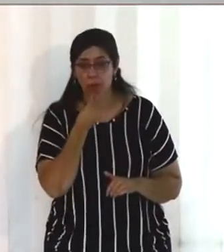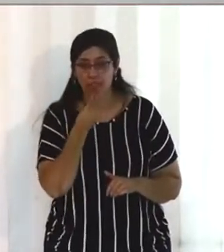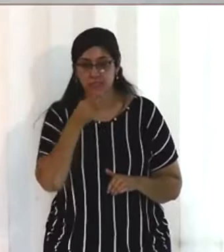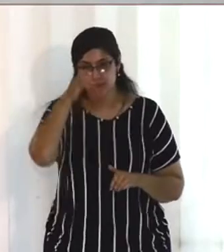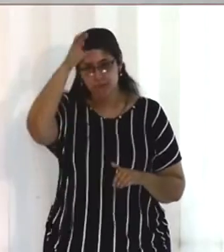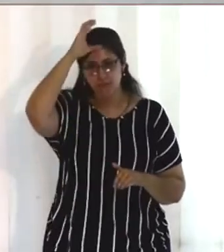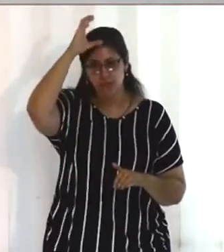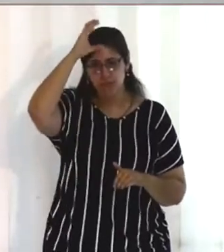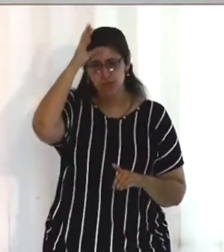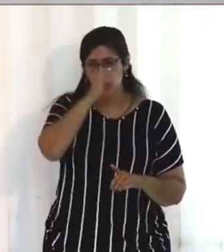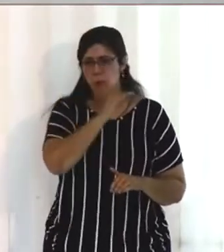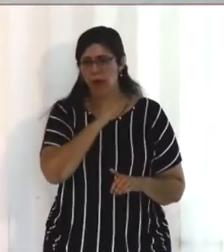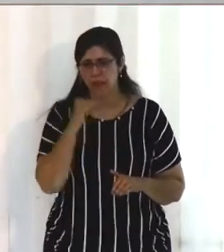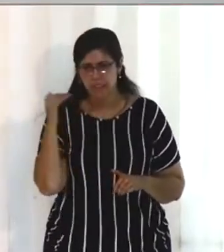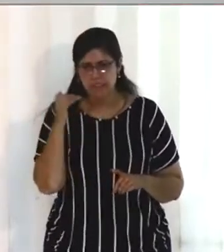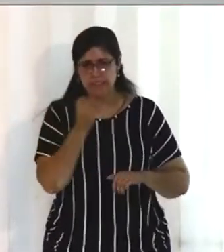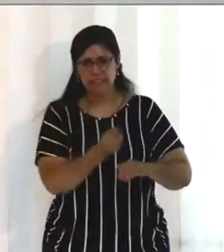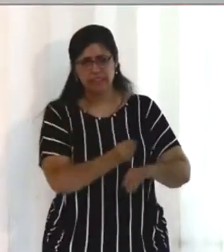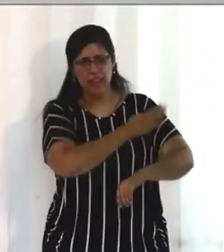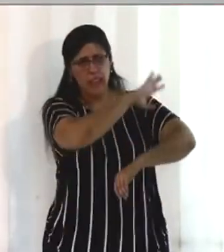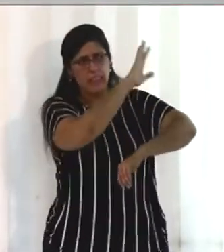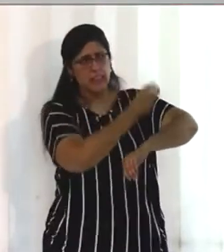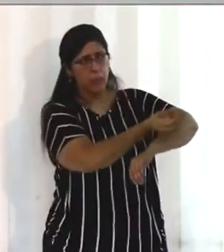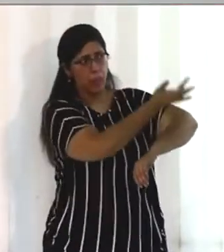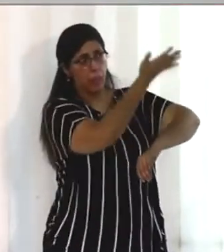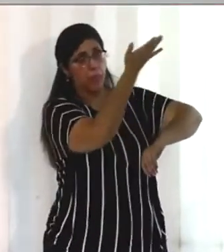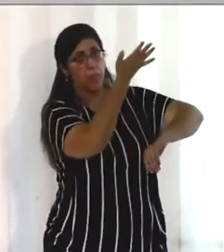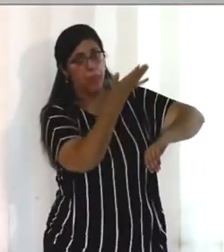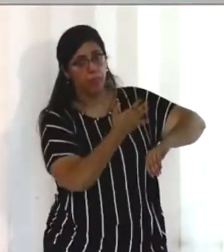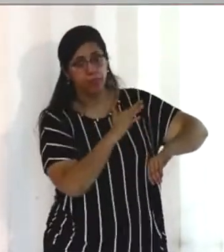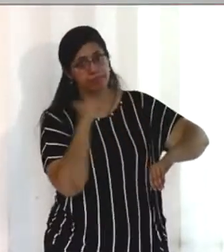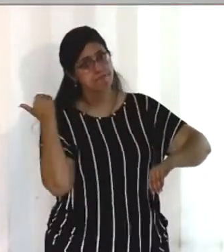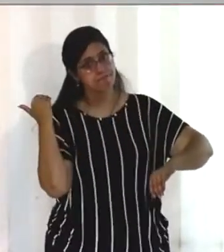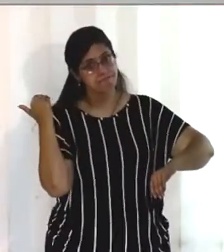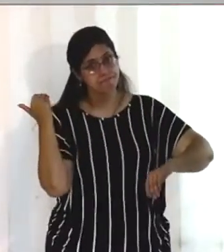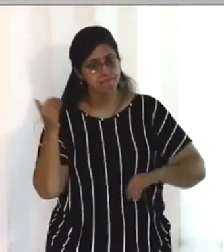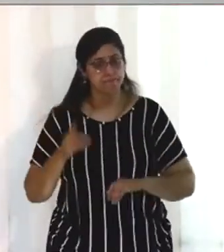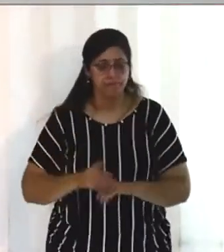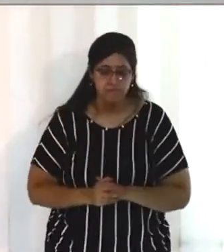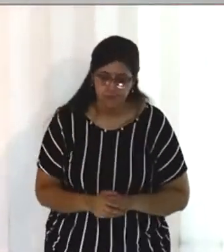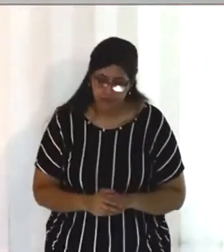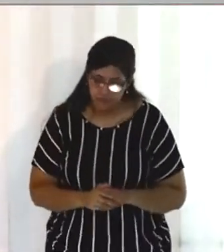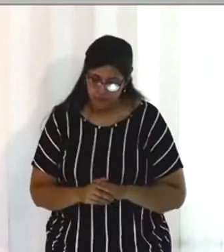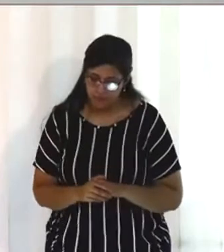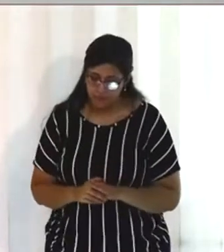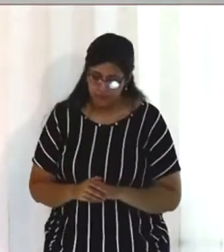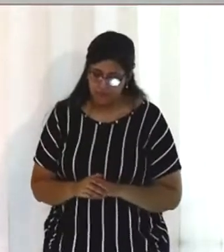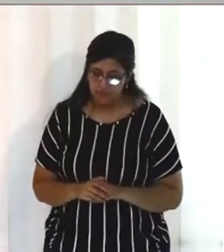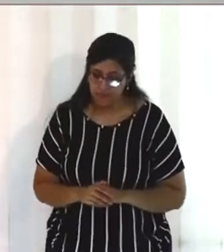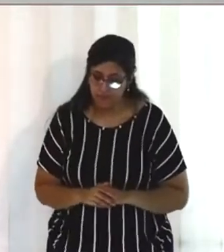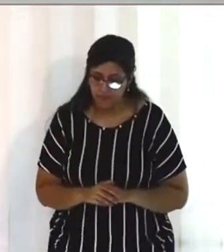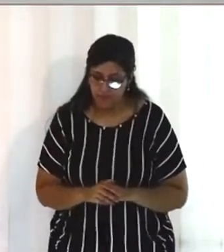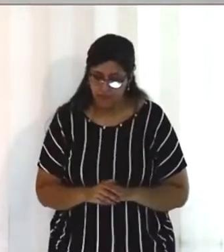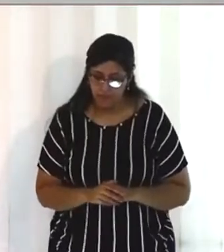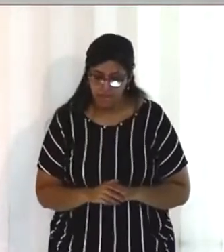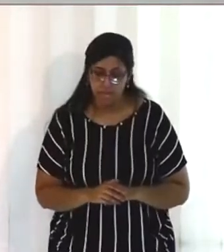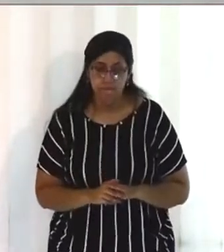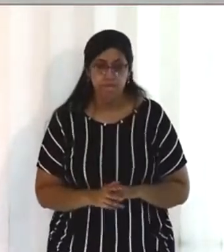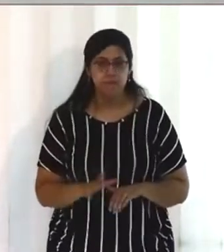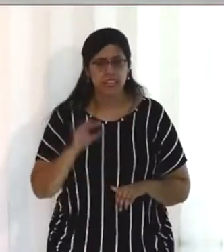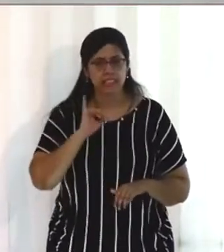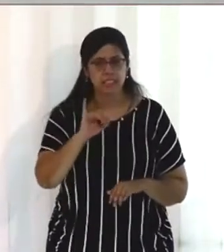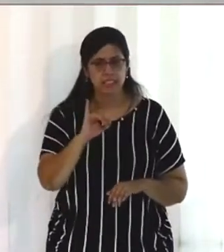tiver curiosidade, acesse, é material disponível hoje na internet, a narrativa